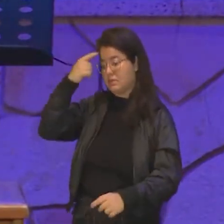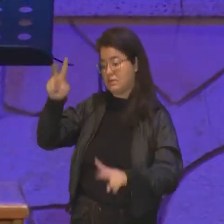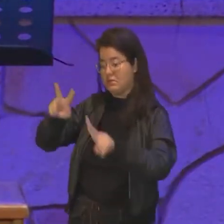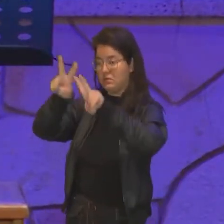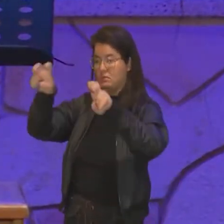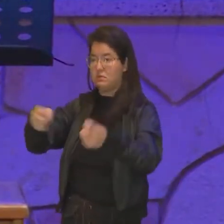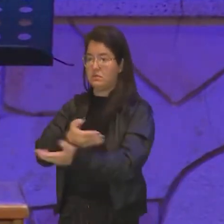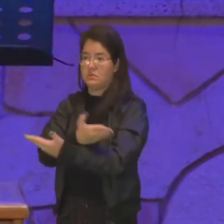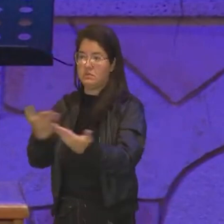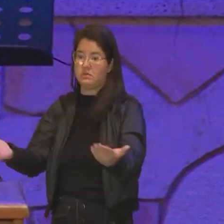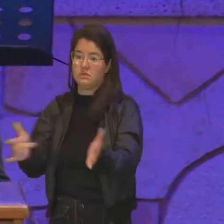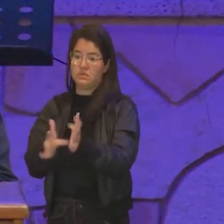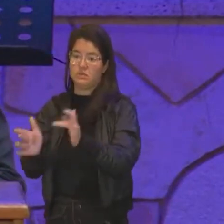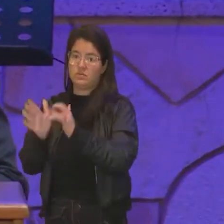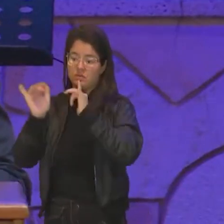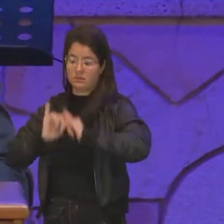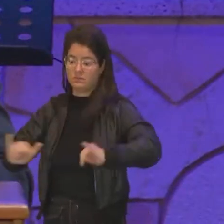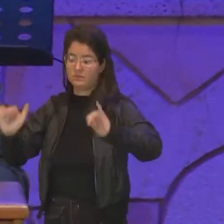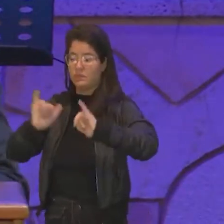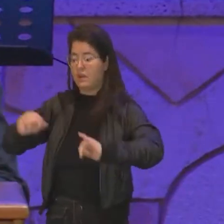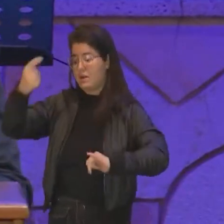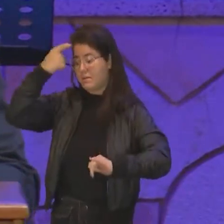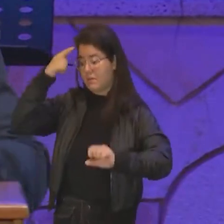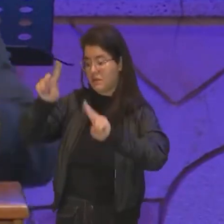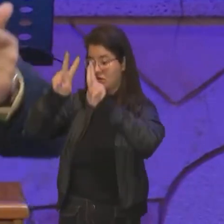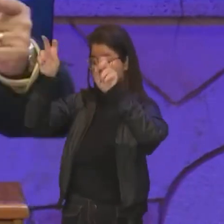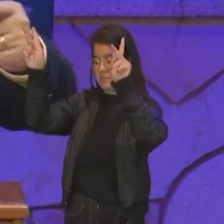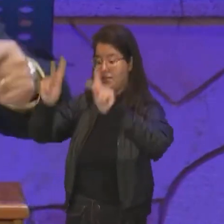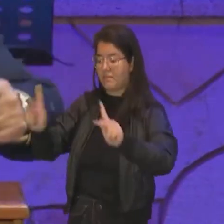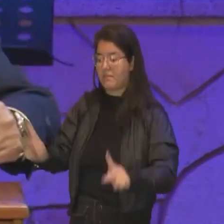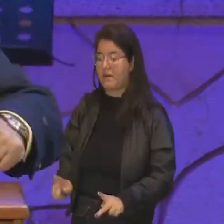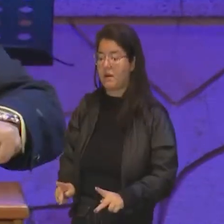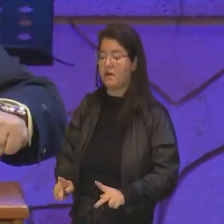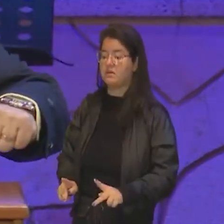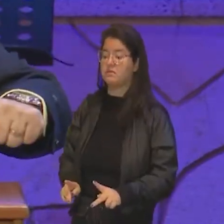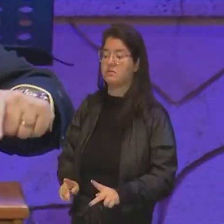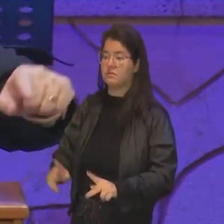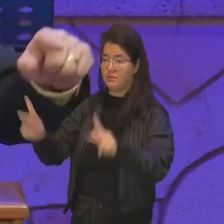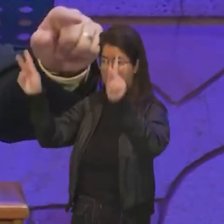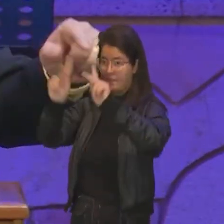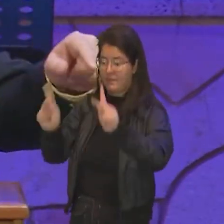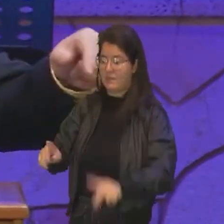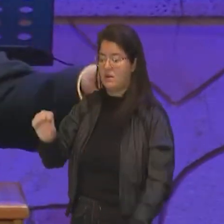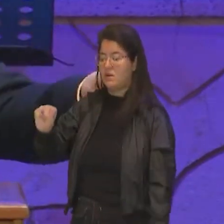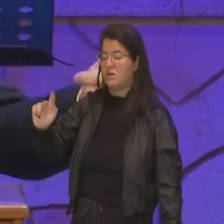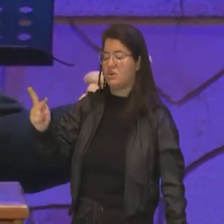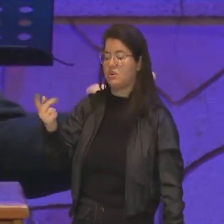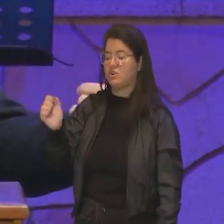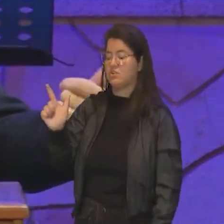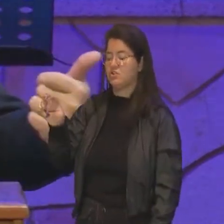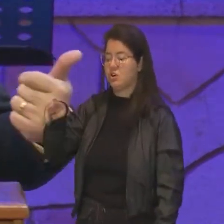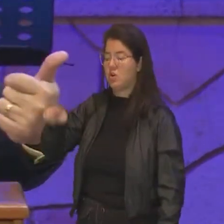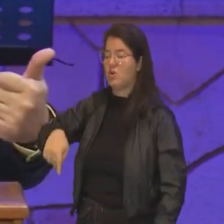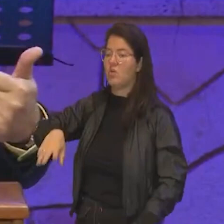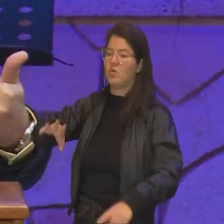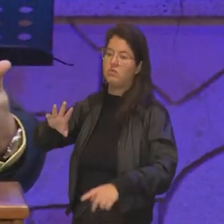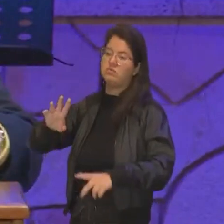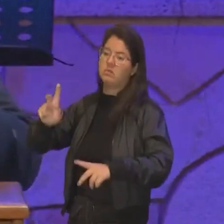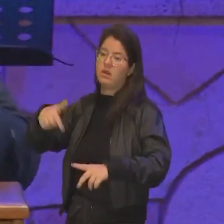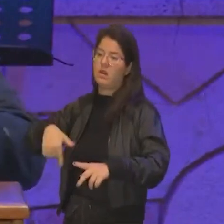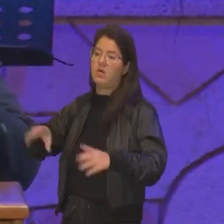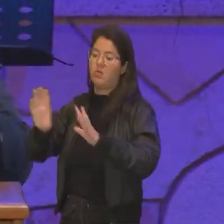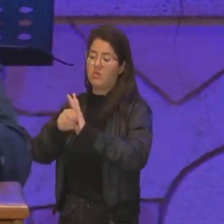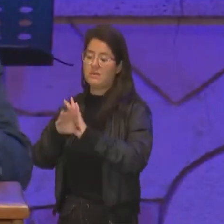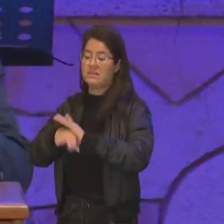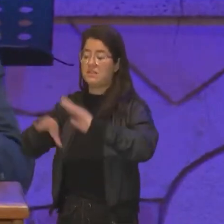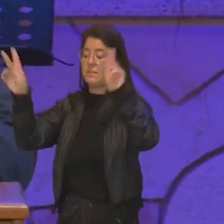respeito, diz o Senhor, pensamentos de paz, aqui é o shalom, O conceito de shalom no hebraico é o conceito de